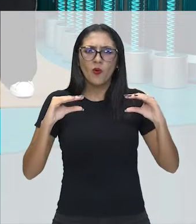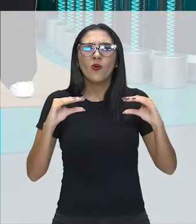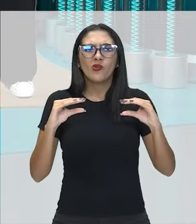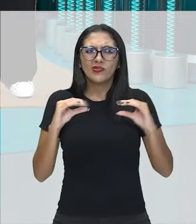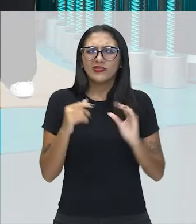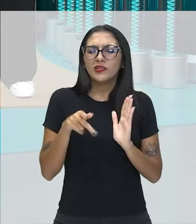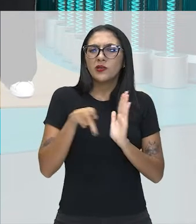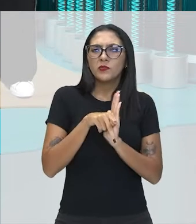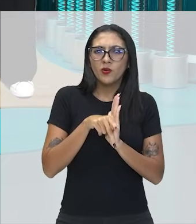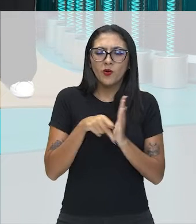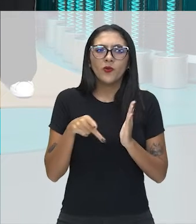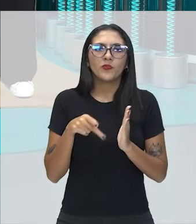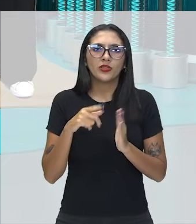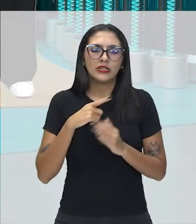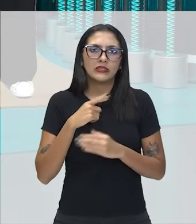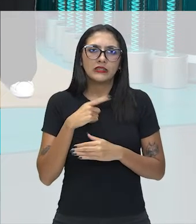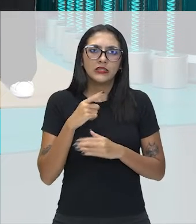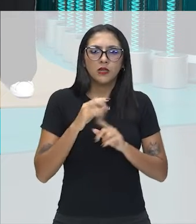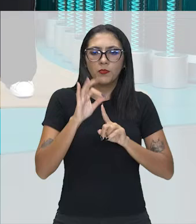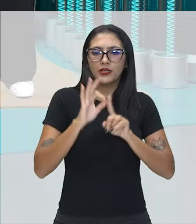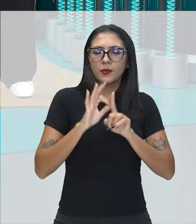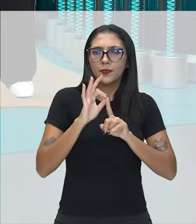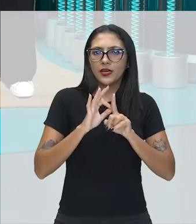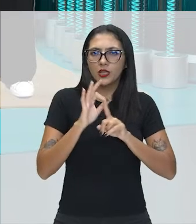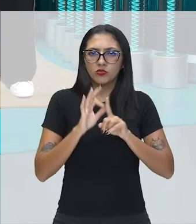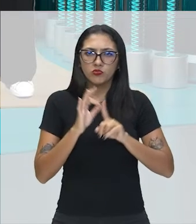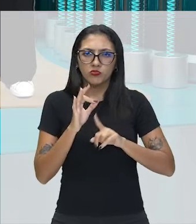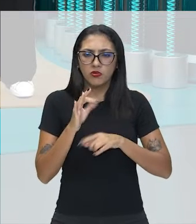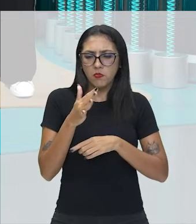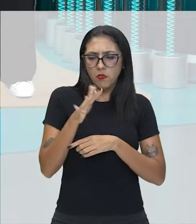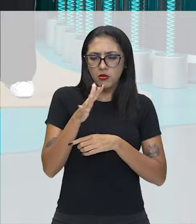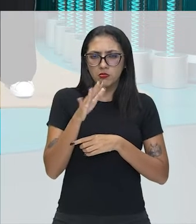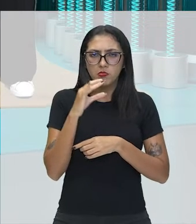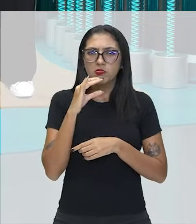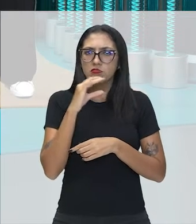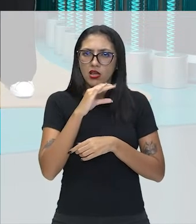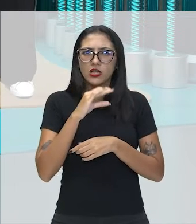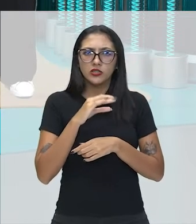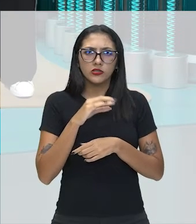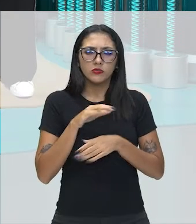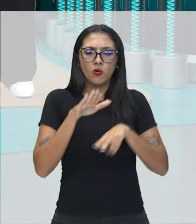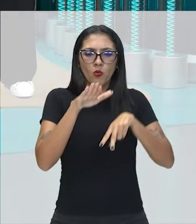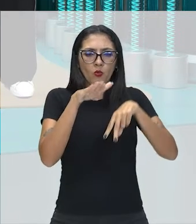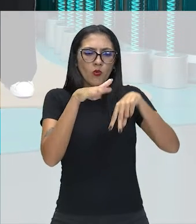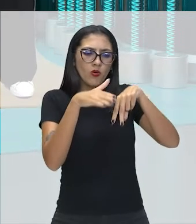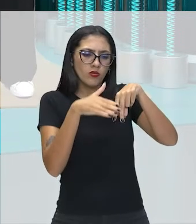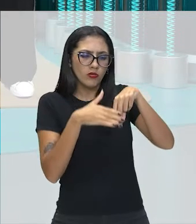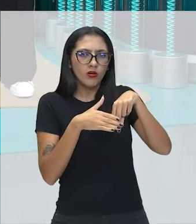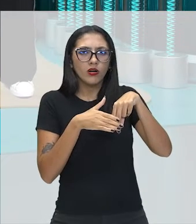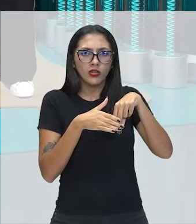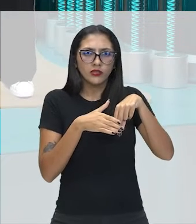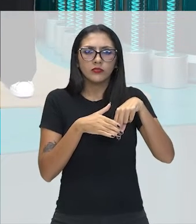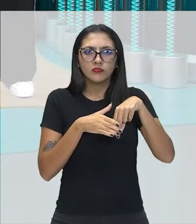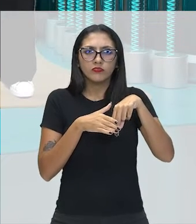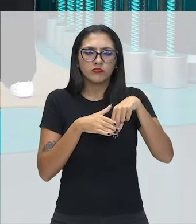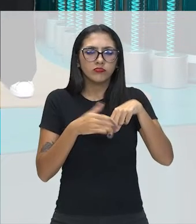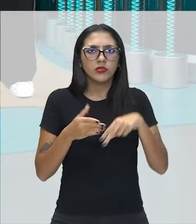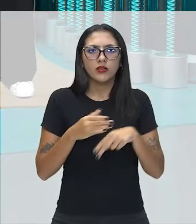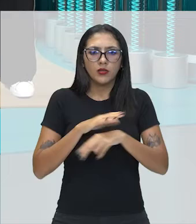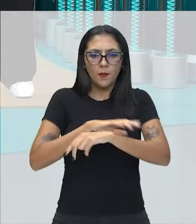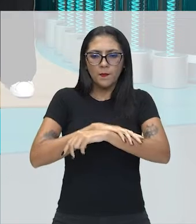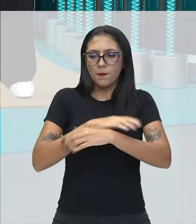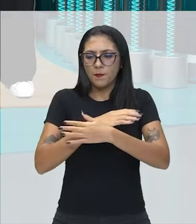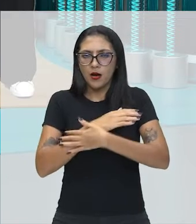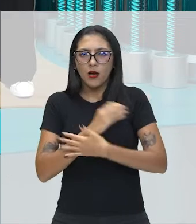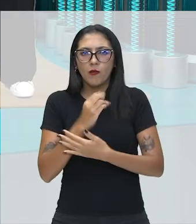térmicas, né, em temperatura um pouco mais morna, você coloca ali em cima da sua perna, das suas mãos ou do local afetado